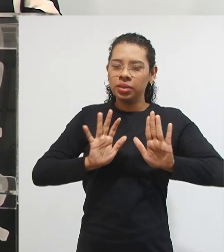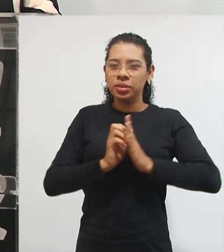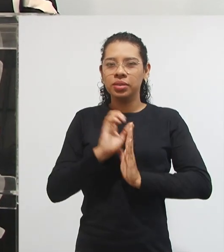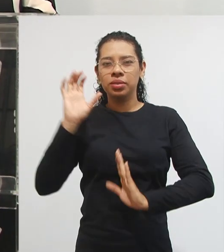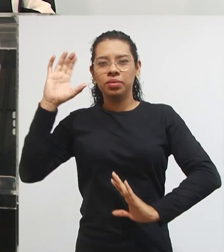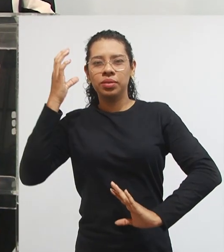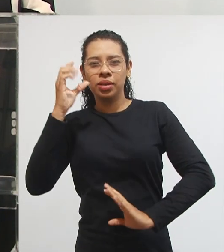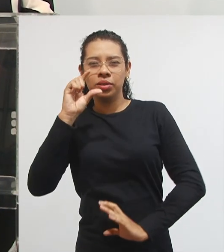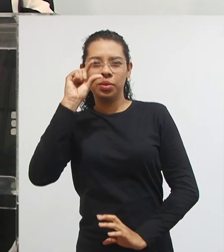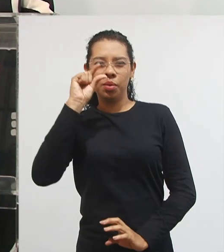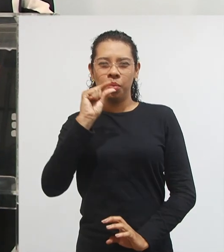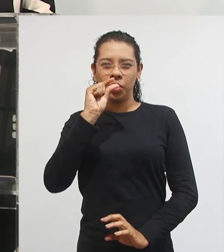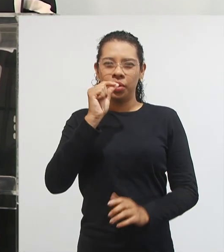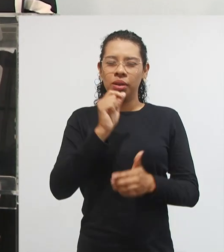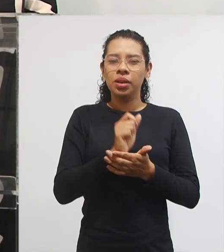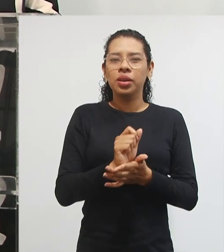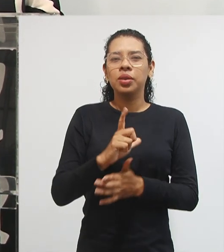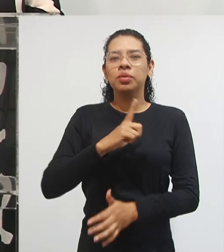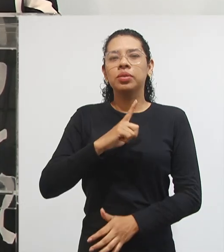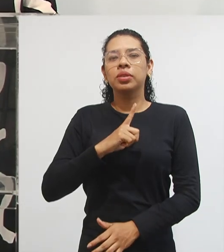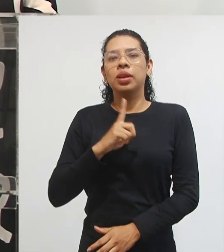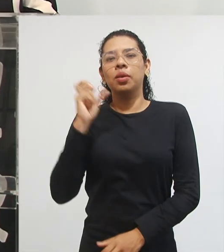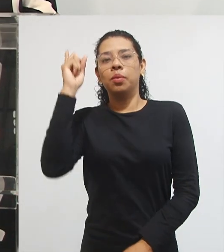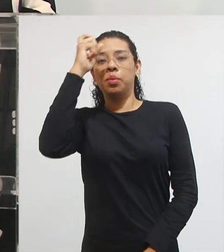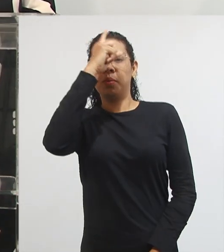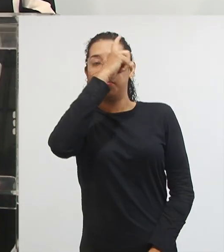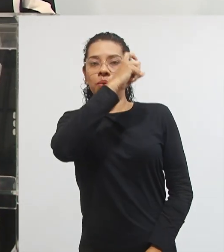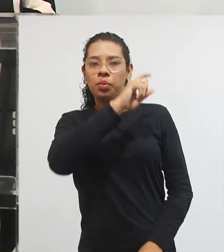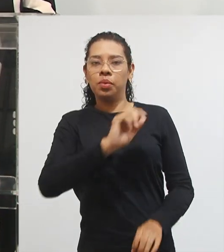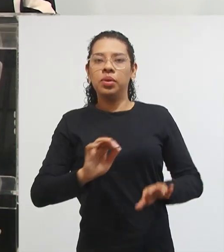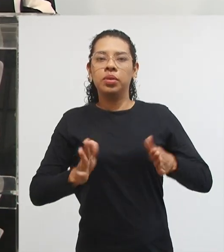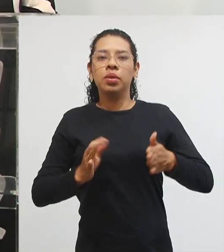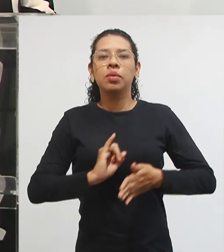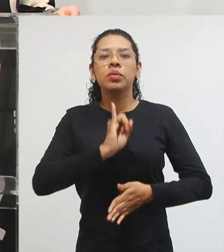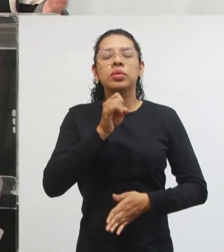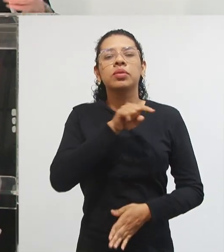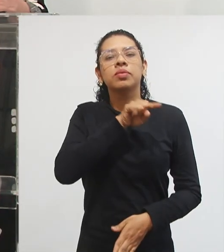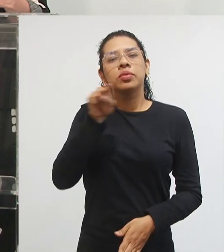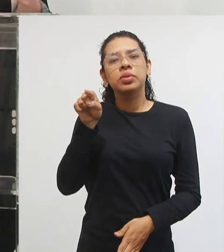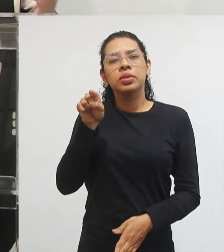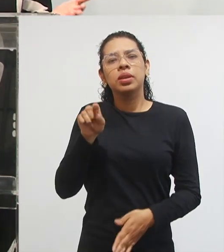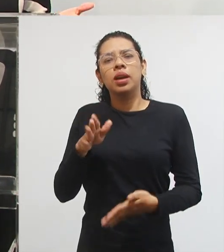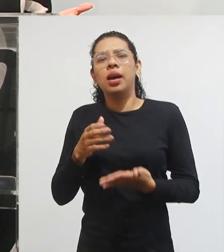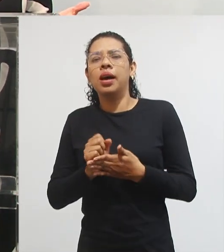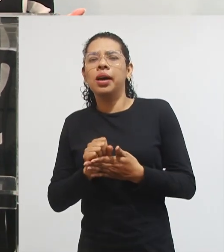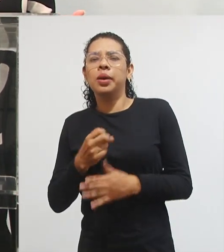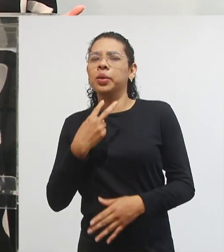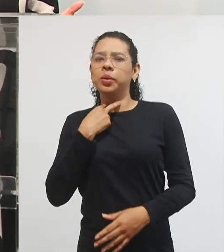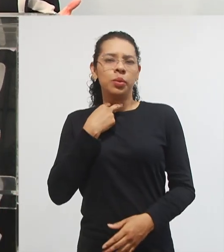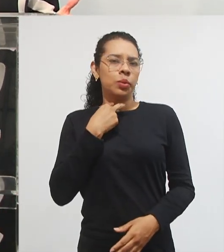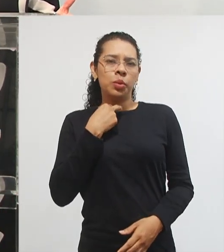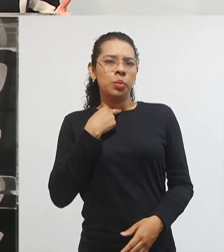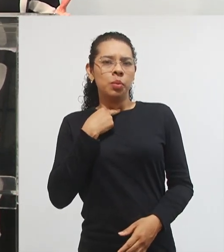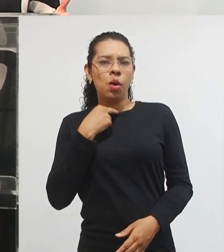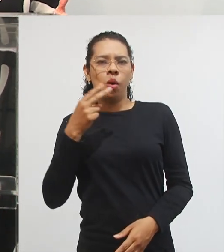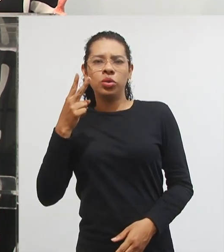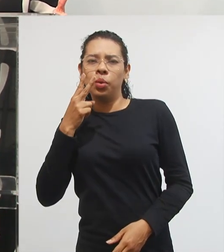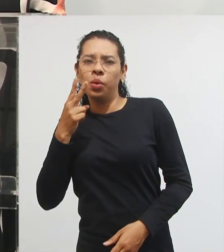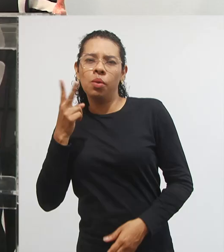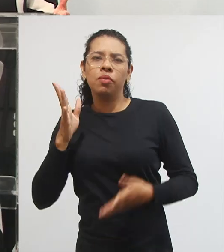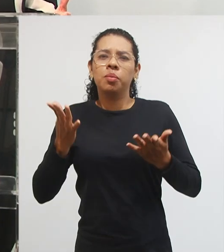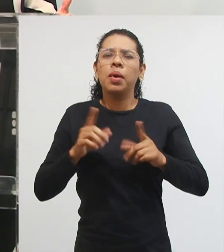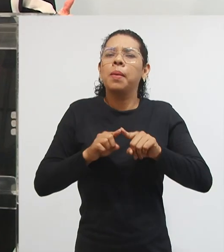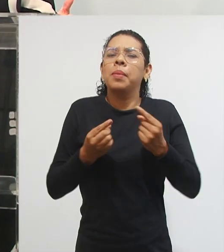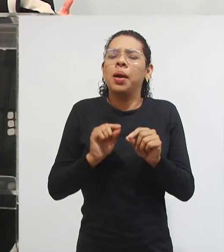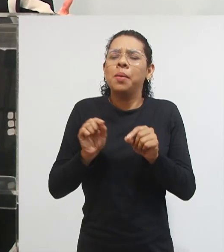de uma pessoa. Então, se você fizer uma campanha anti-tabagismo, você vai ter que convencer aquela pessoa a parar de fumar,